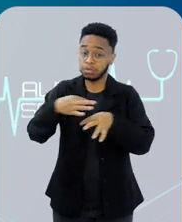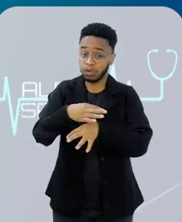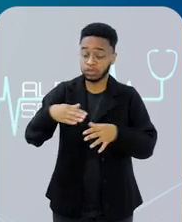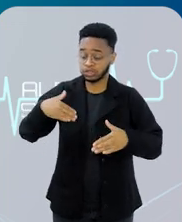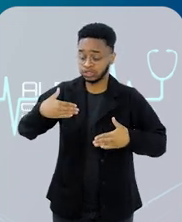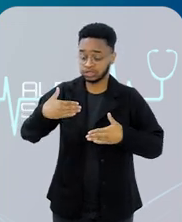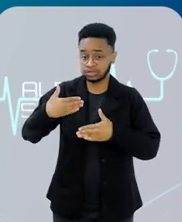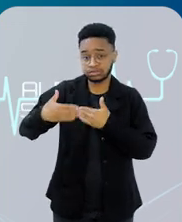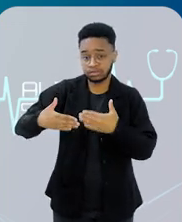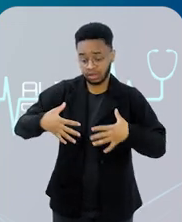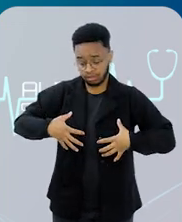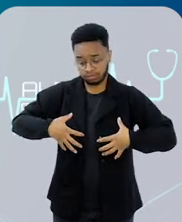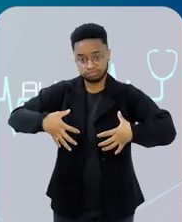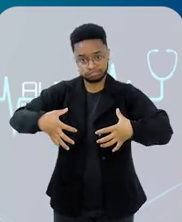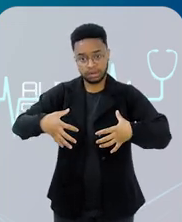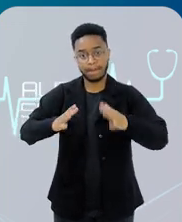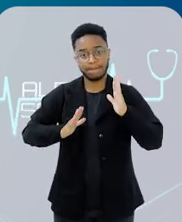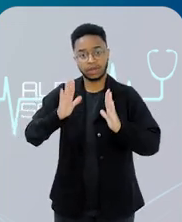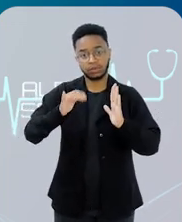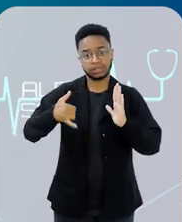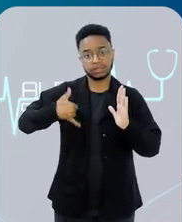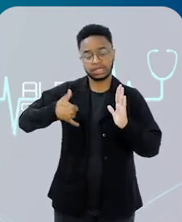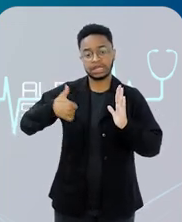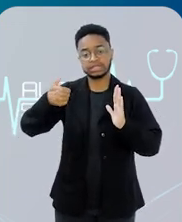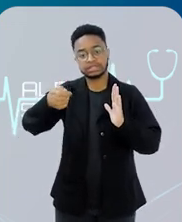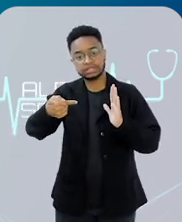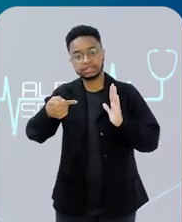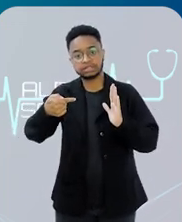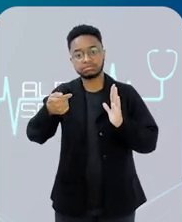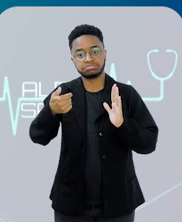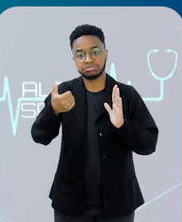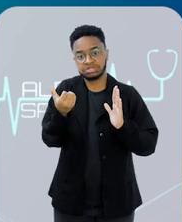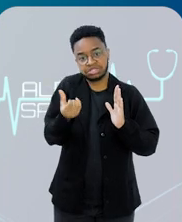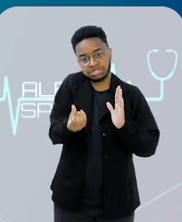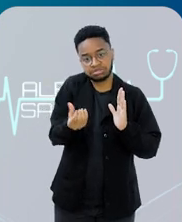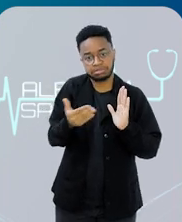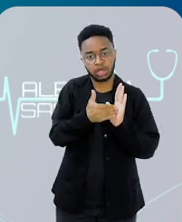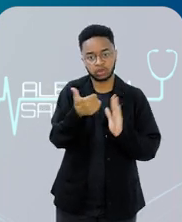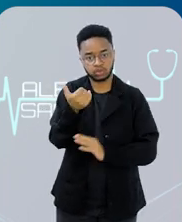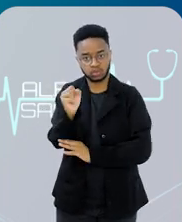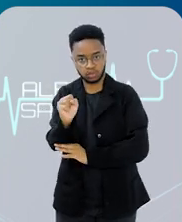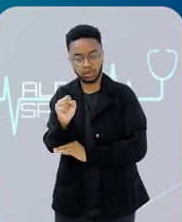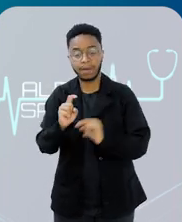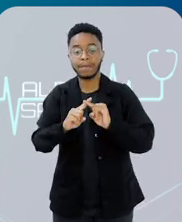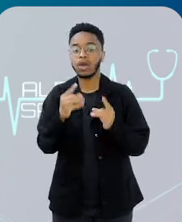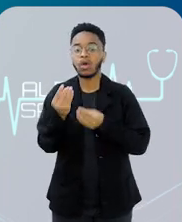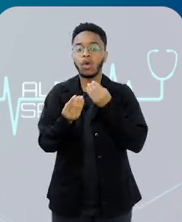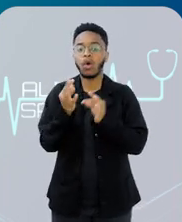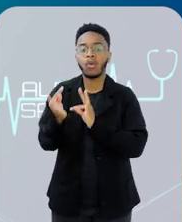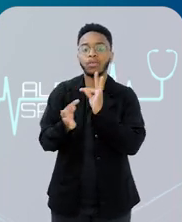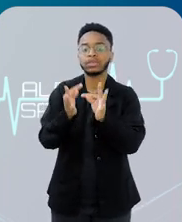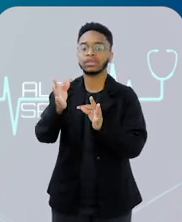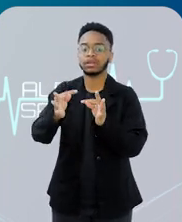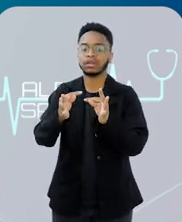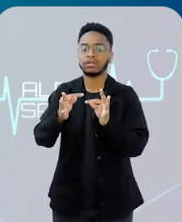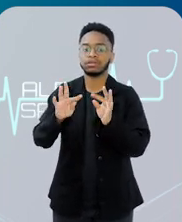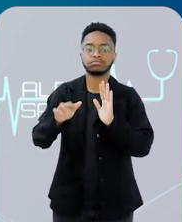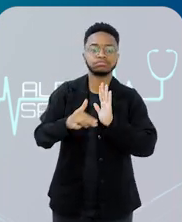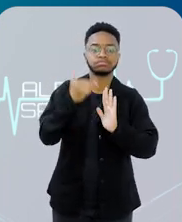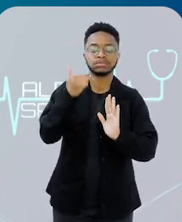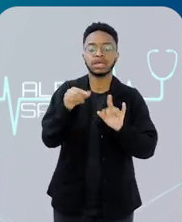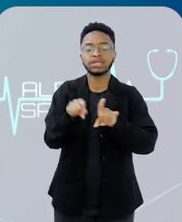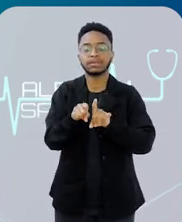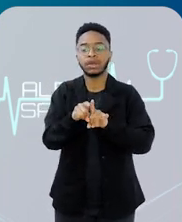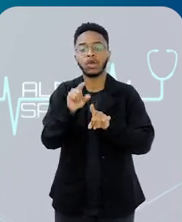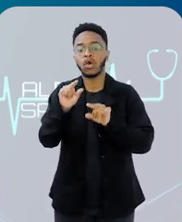completo, que era essa faixa entre 16 a 18 anos. Tá? Com relação ao tratamento da gigantomastia cirúrgico